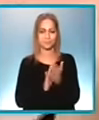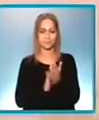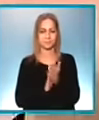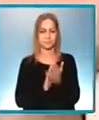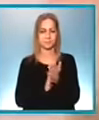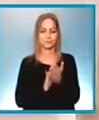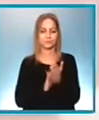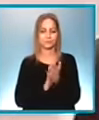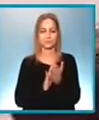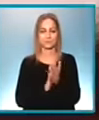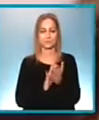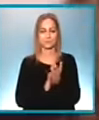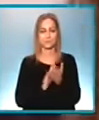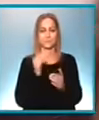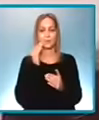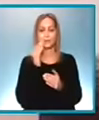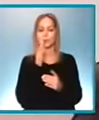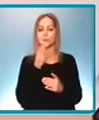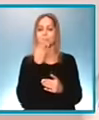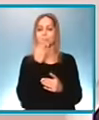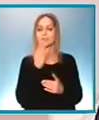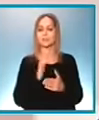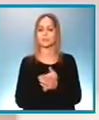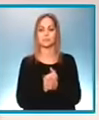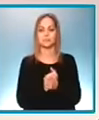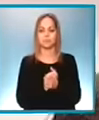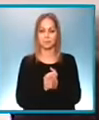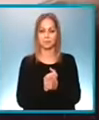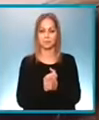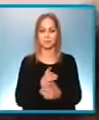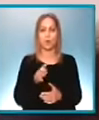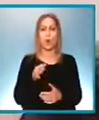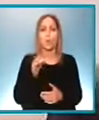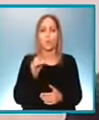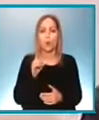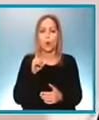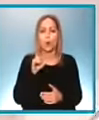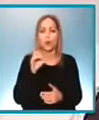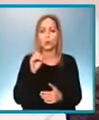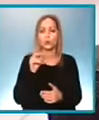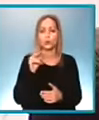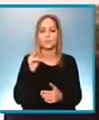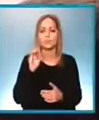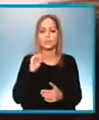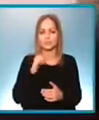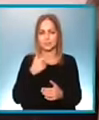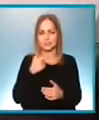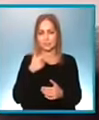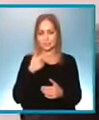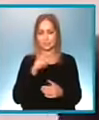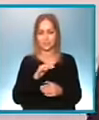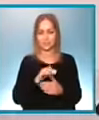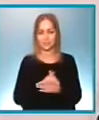Ćao! Ćao! Como é que estás, beijinhos? Divo. Poljubac. Como? Poljubac. É melhor